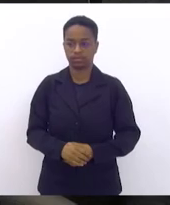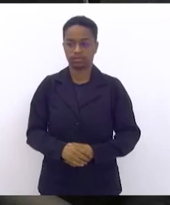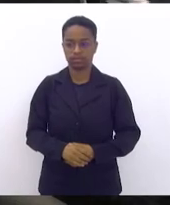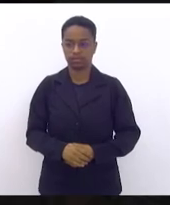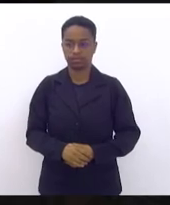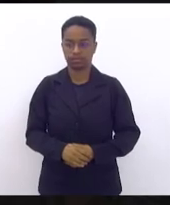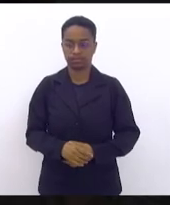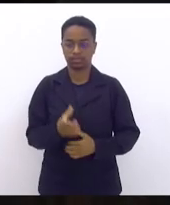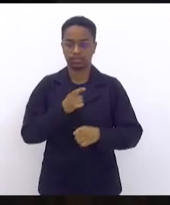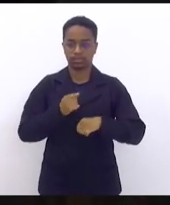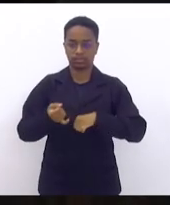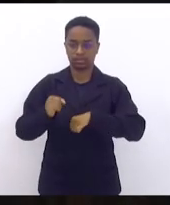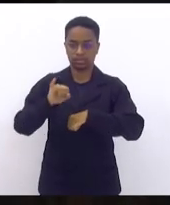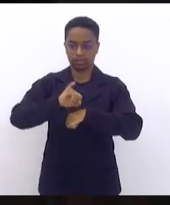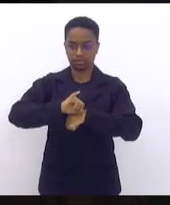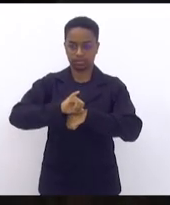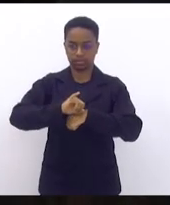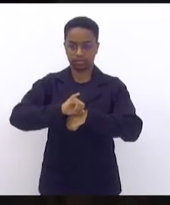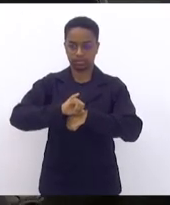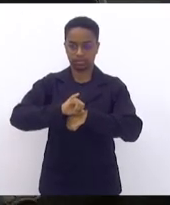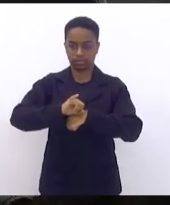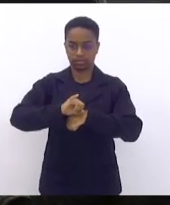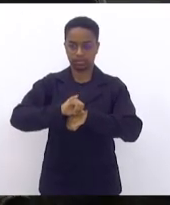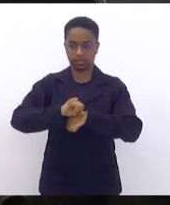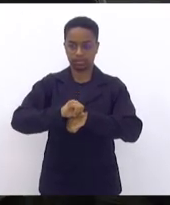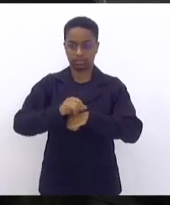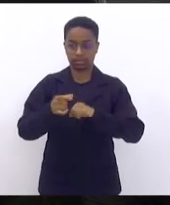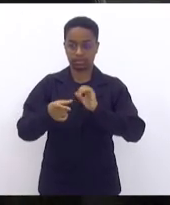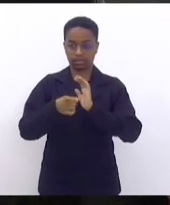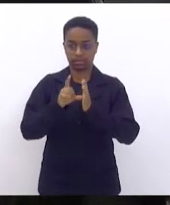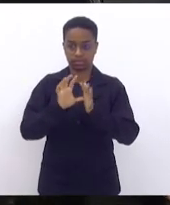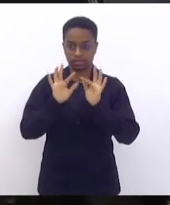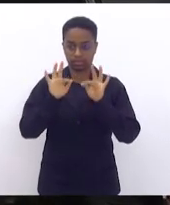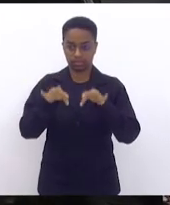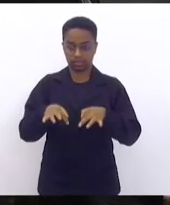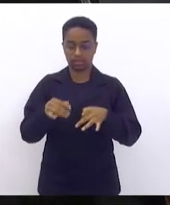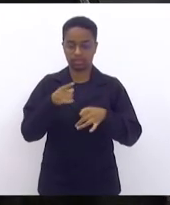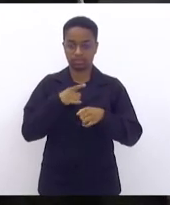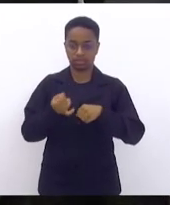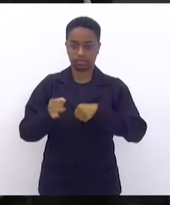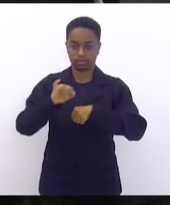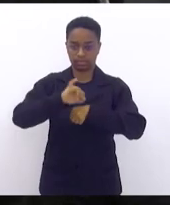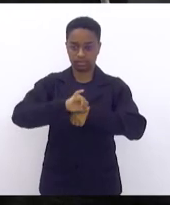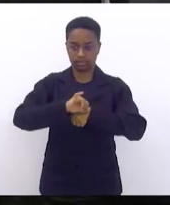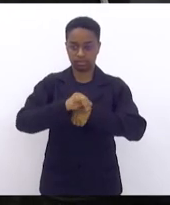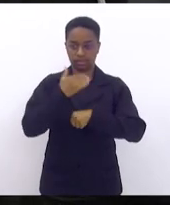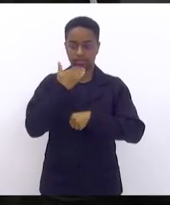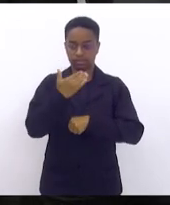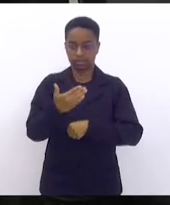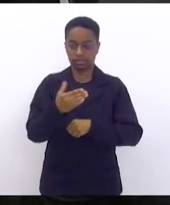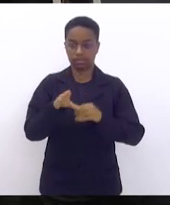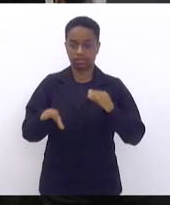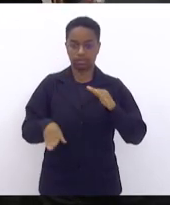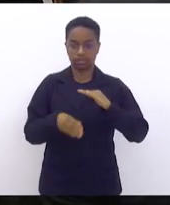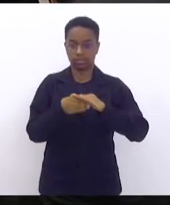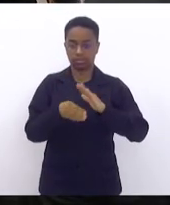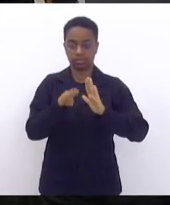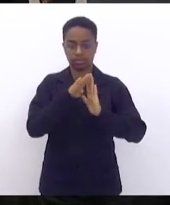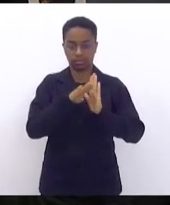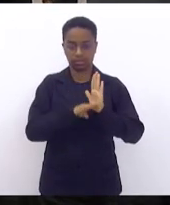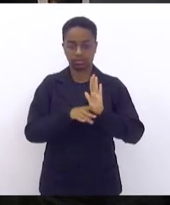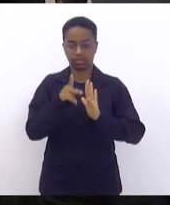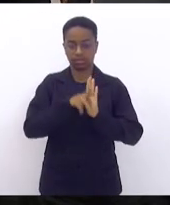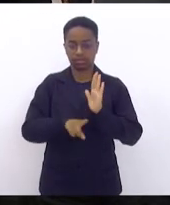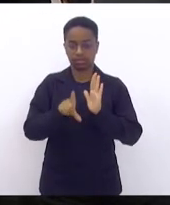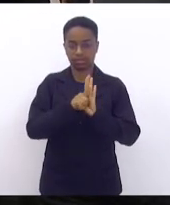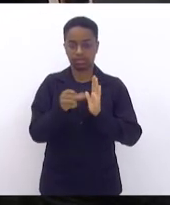Há sobre a mesa, antes de encerrar o expediente, há sobre a mesa requerimento de inclusão na ordem do dia do projeto